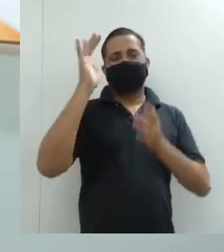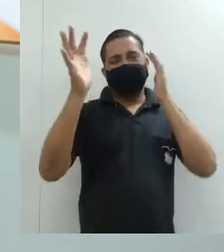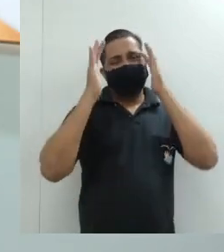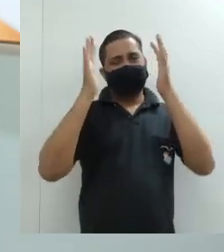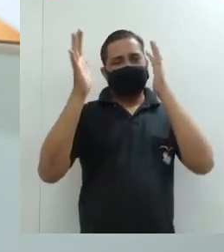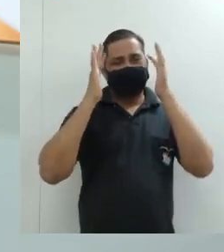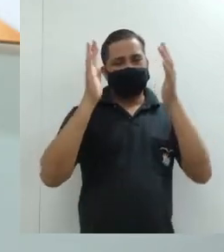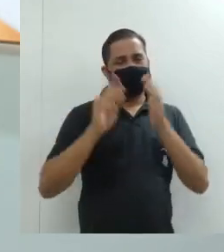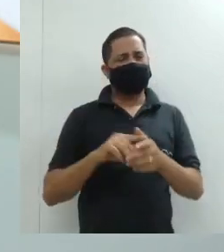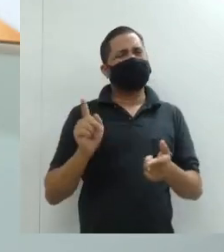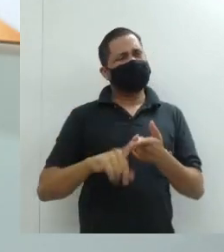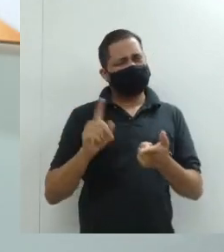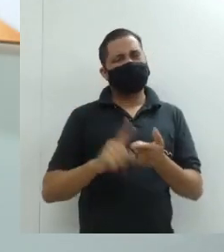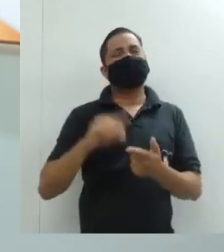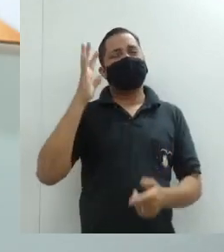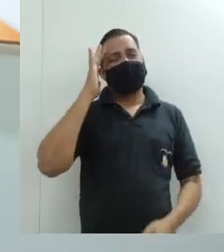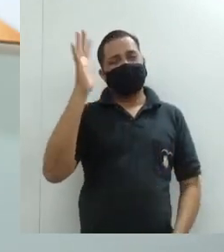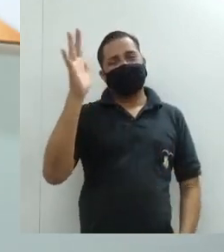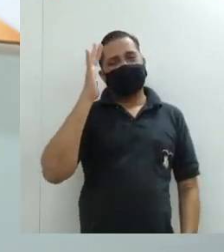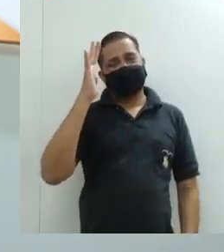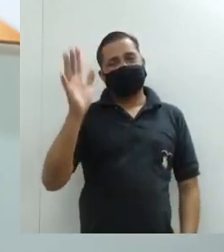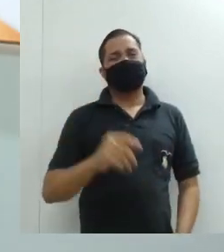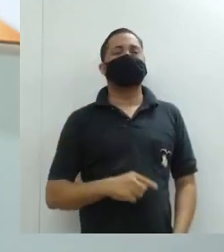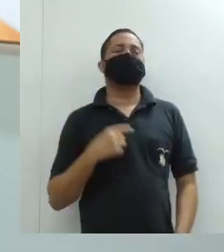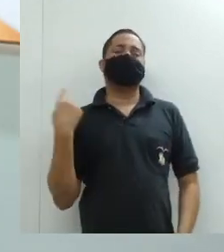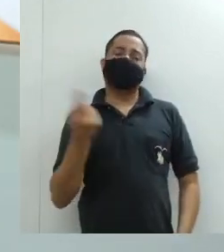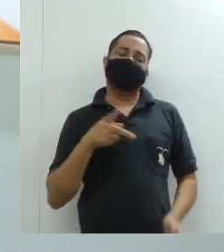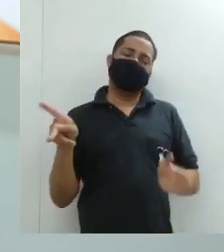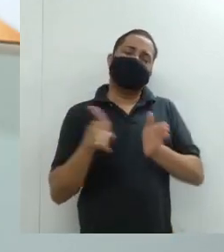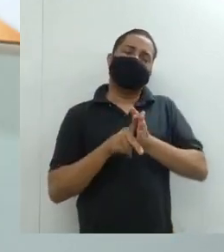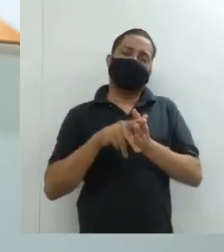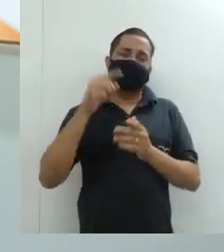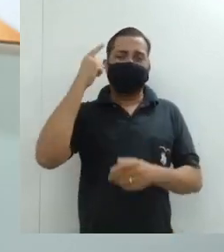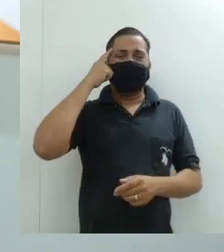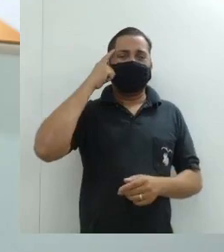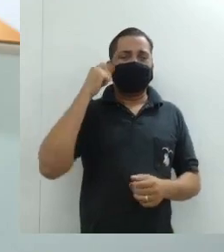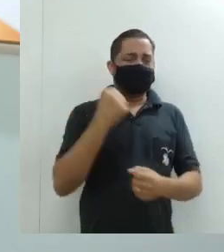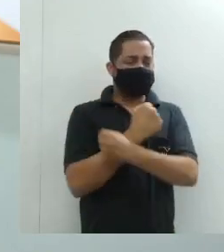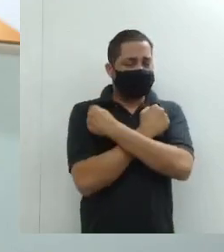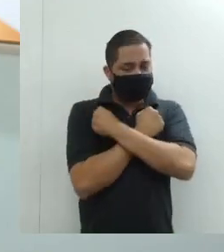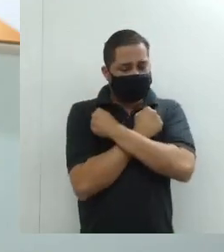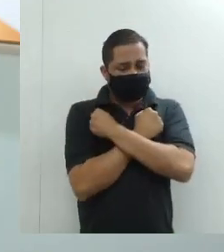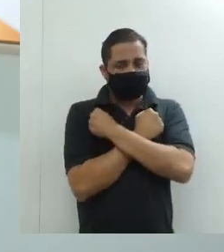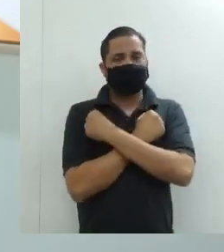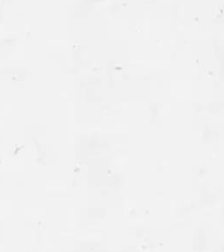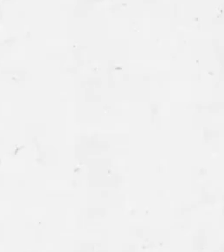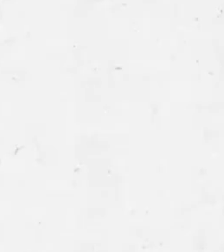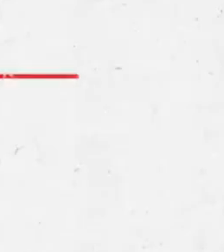filosófica e refletir também o nosso próprio pensamento. Um forte abraço!